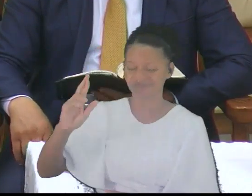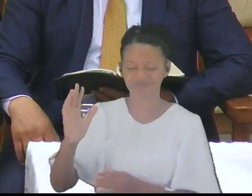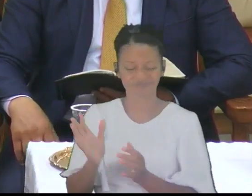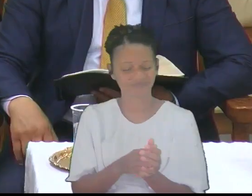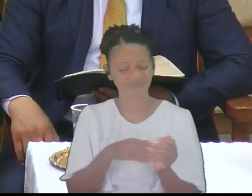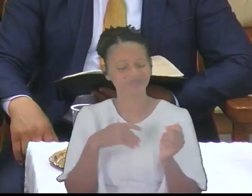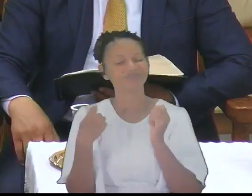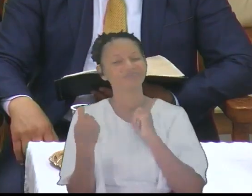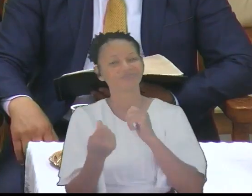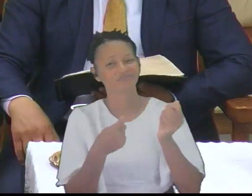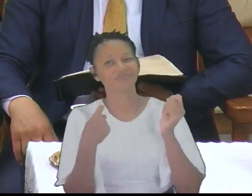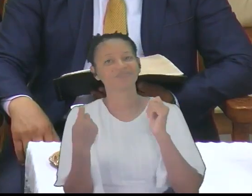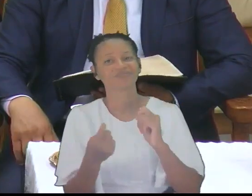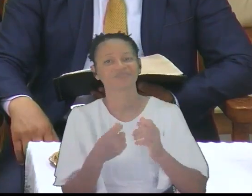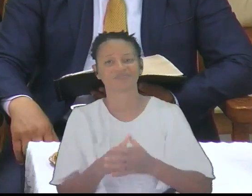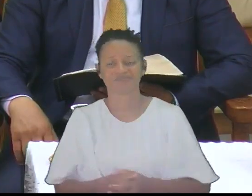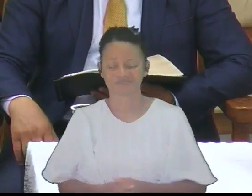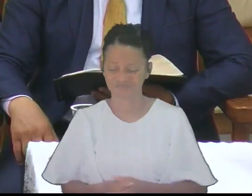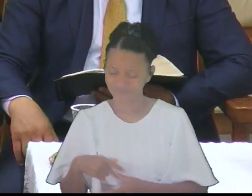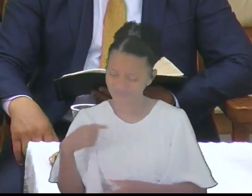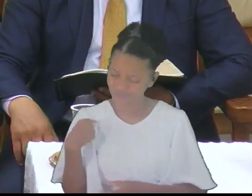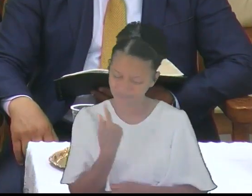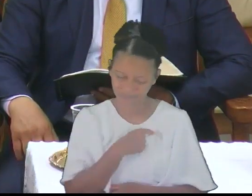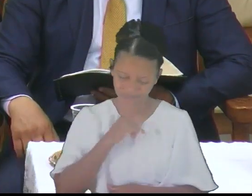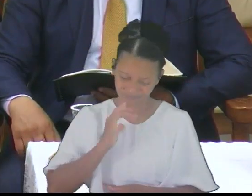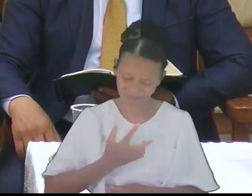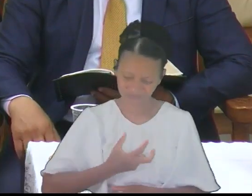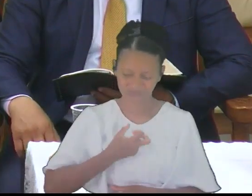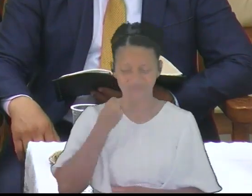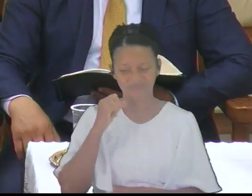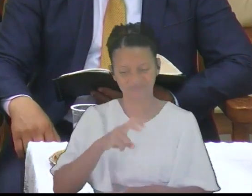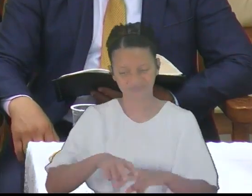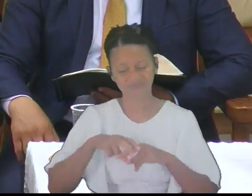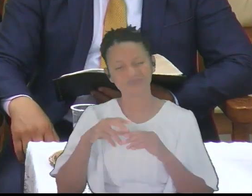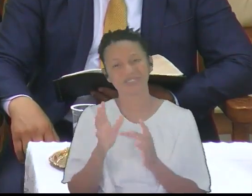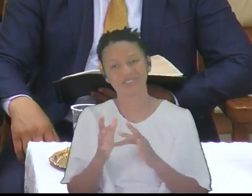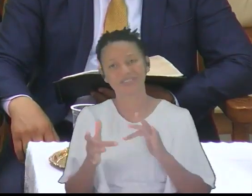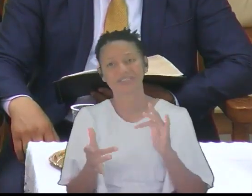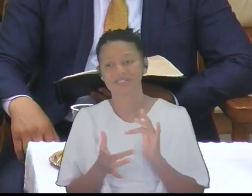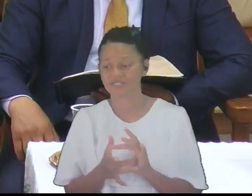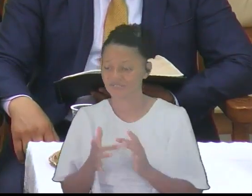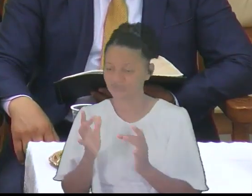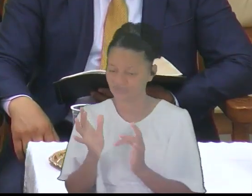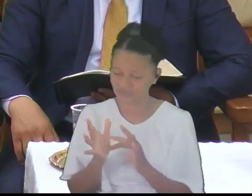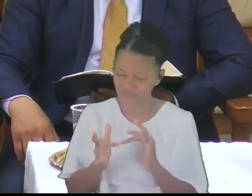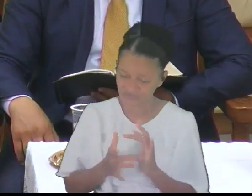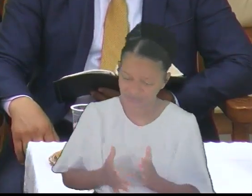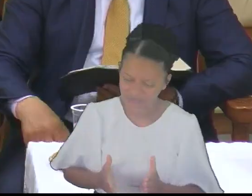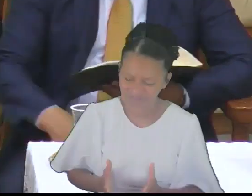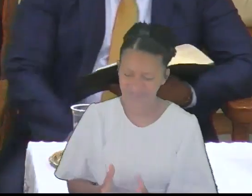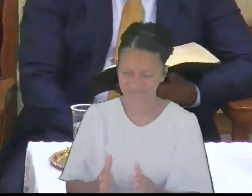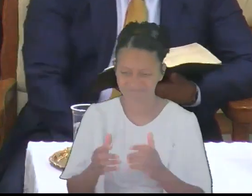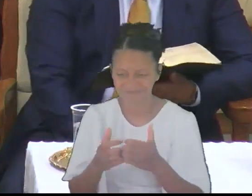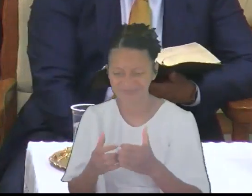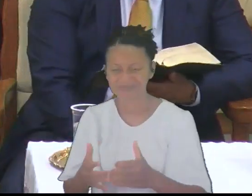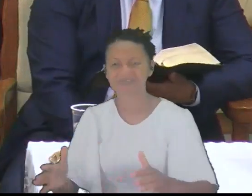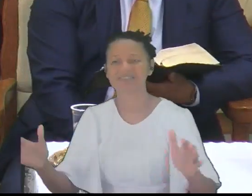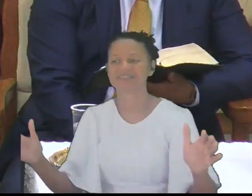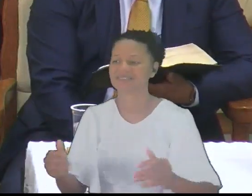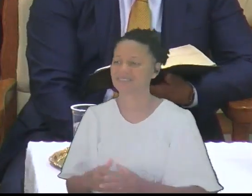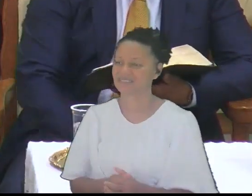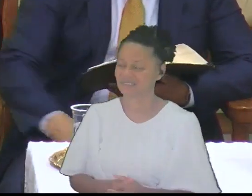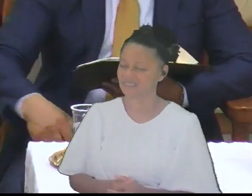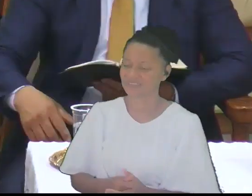Aleluia. Nós somos salvos por Jesus. Foi Ele quem inaugurou o caminho, foi Ele quem rasgou o véu, foi